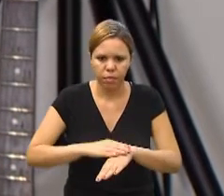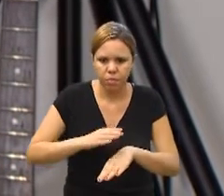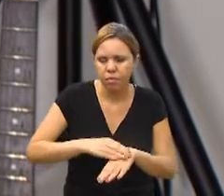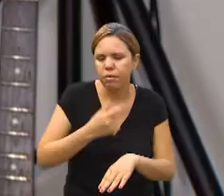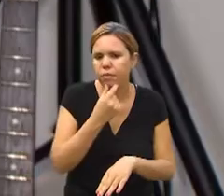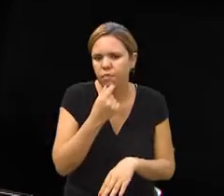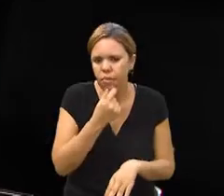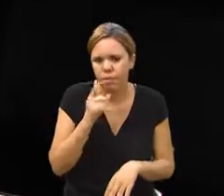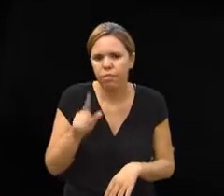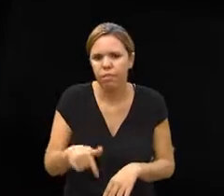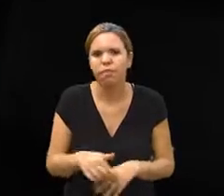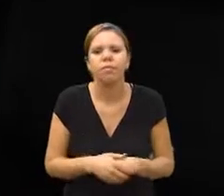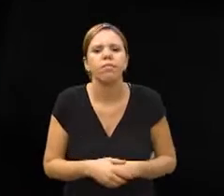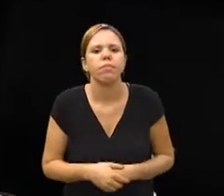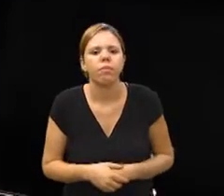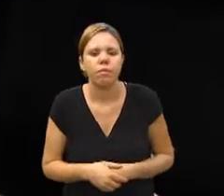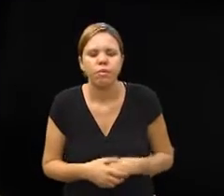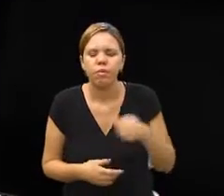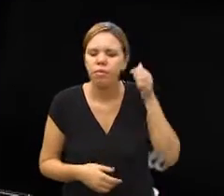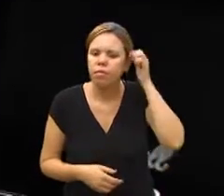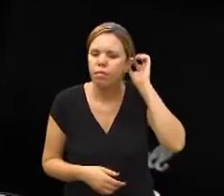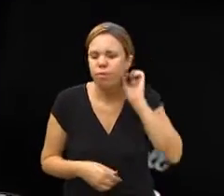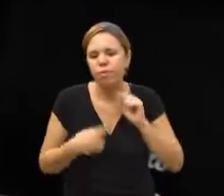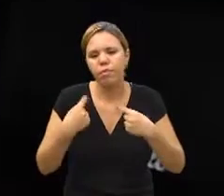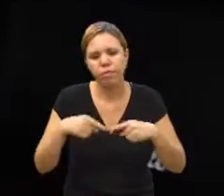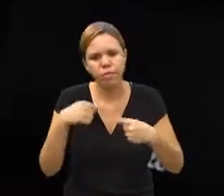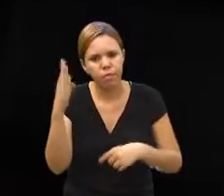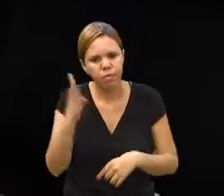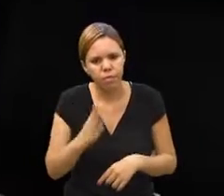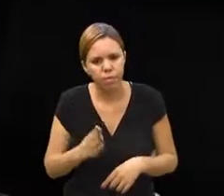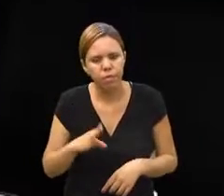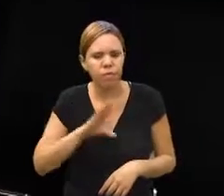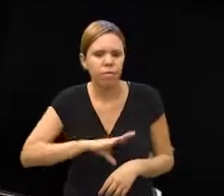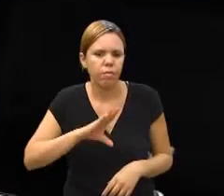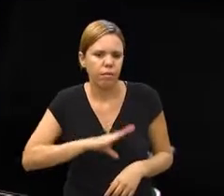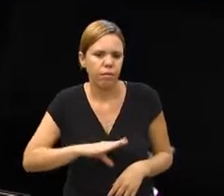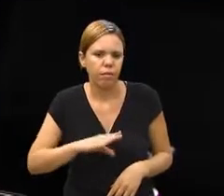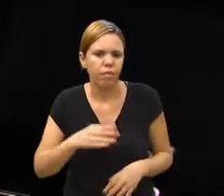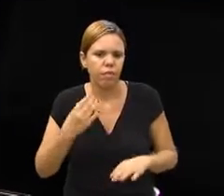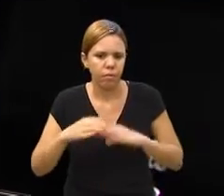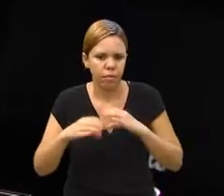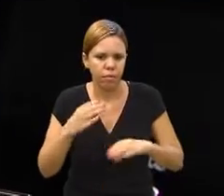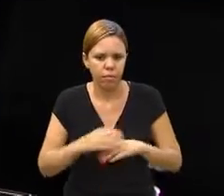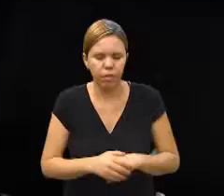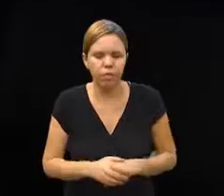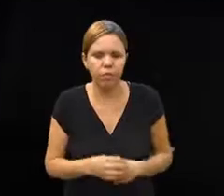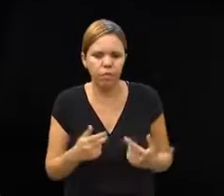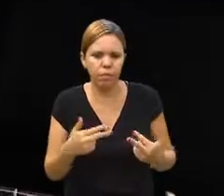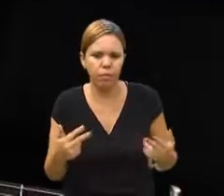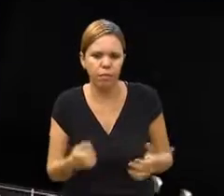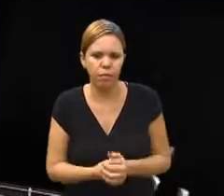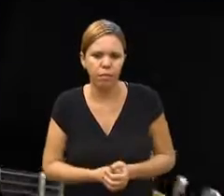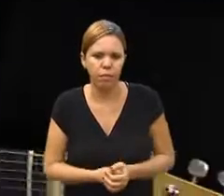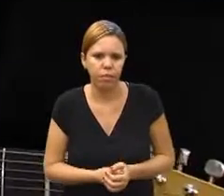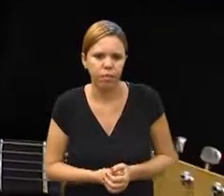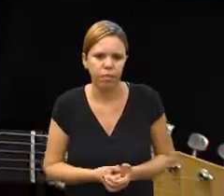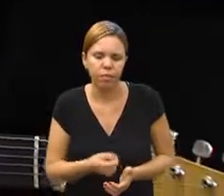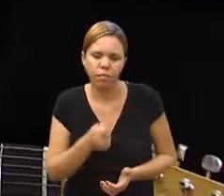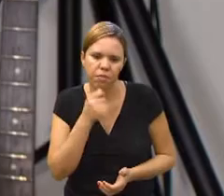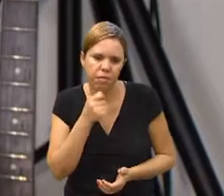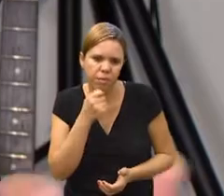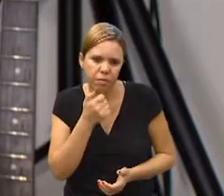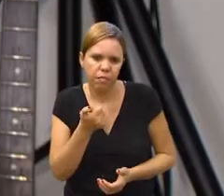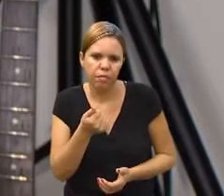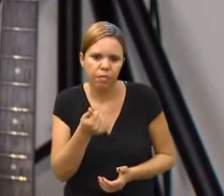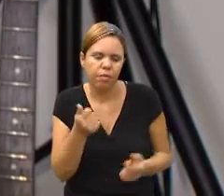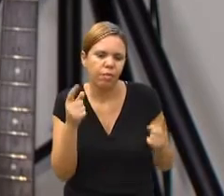Sim. Assim, a música brasileira e o português para cantar são coisas que são um pouco estrangeiras para